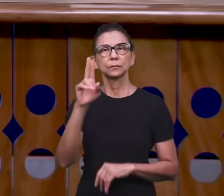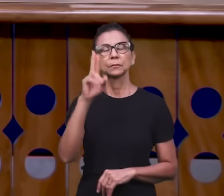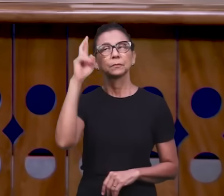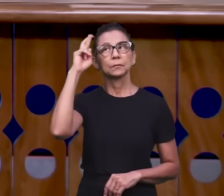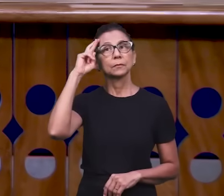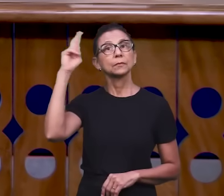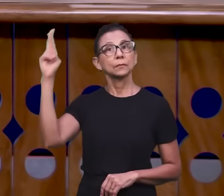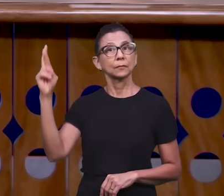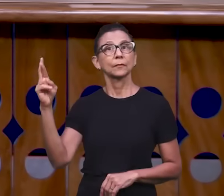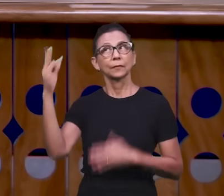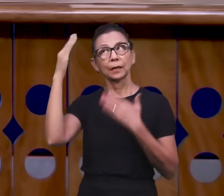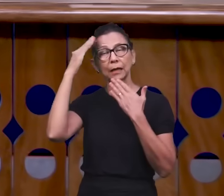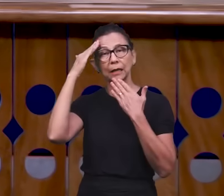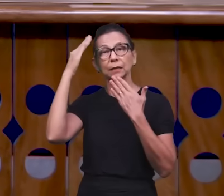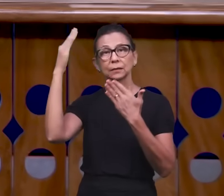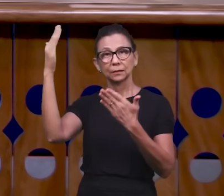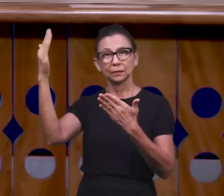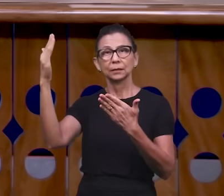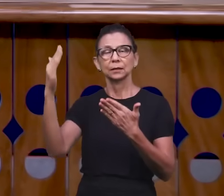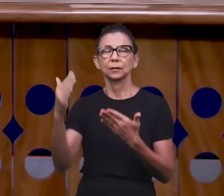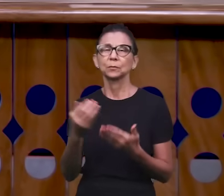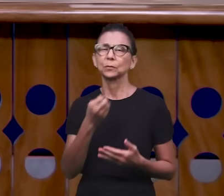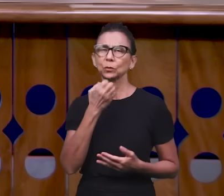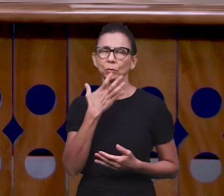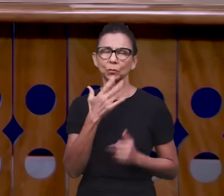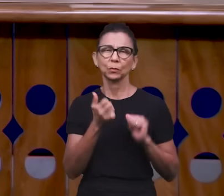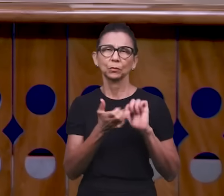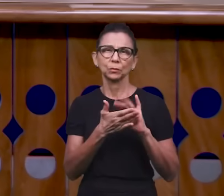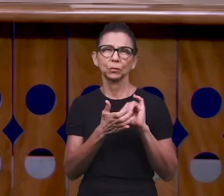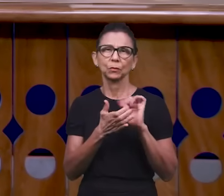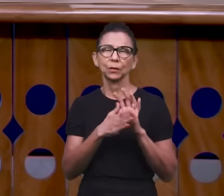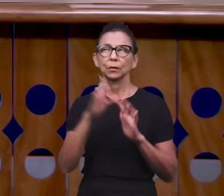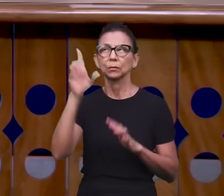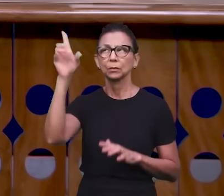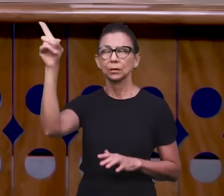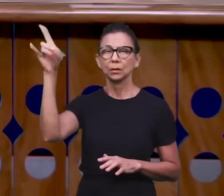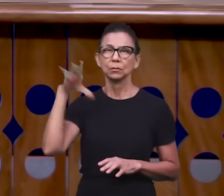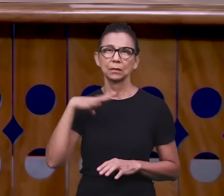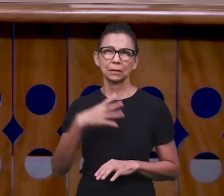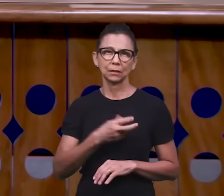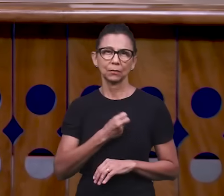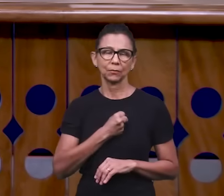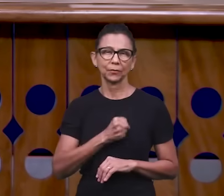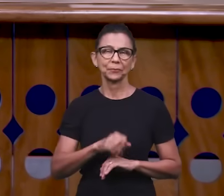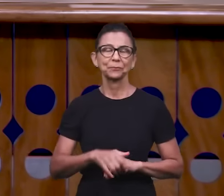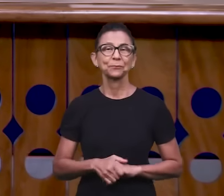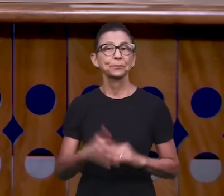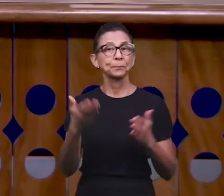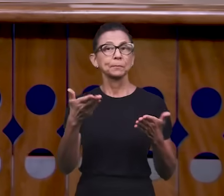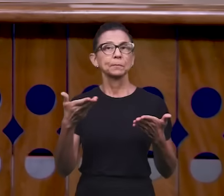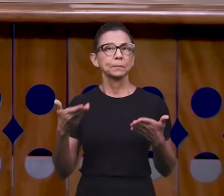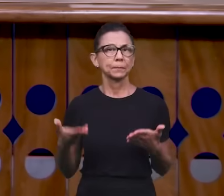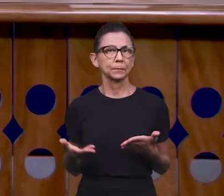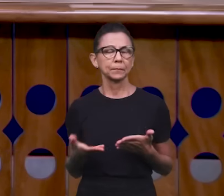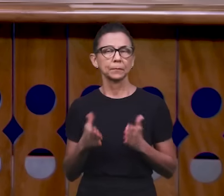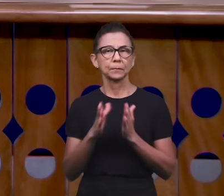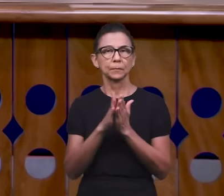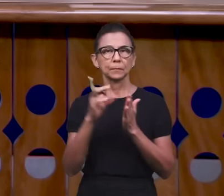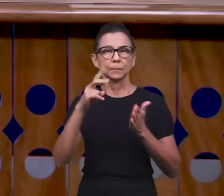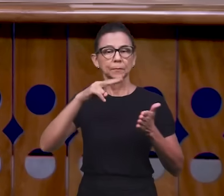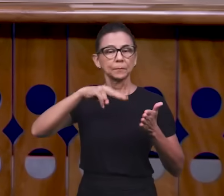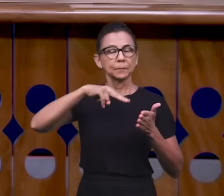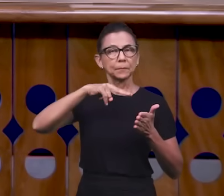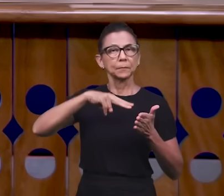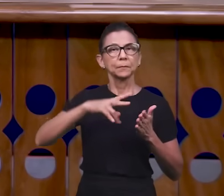Louvado seja o nome do Senhor, graças a Deus por podermos louvar o Deus da nossa salvação. Eu quero agora te convidar para